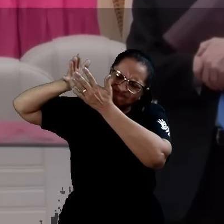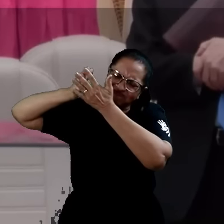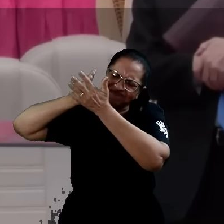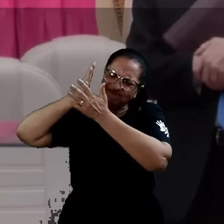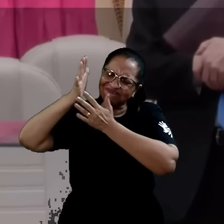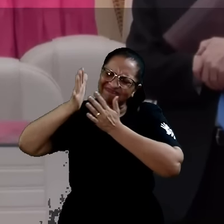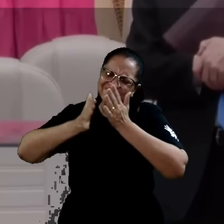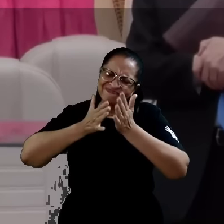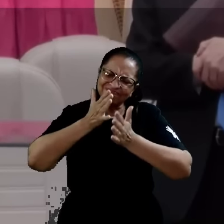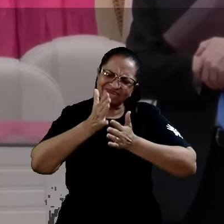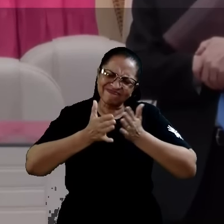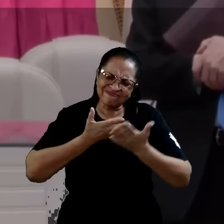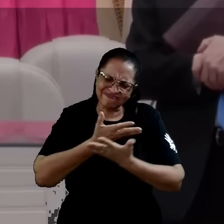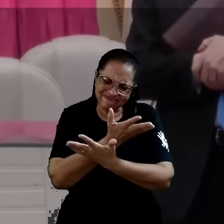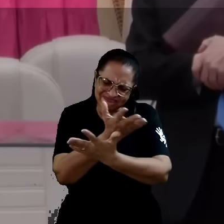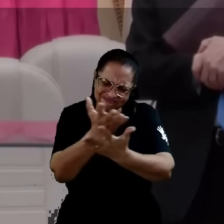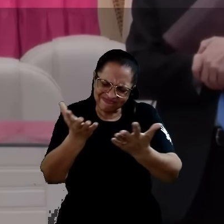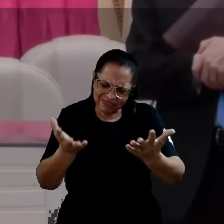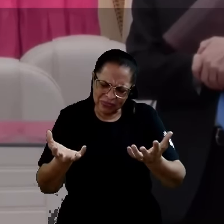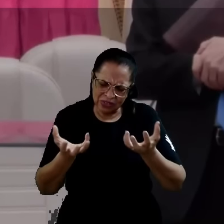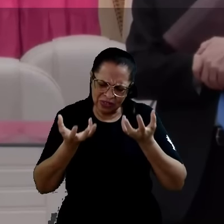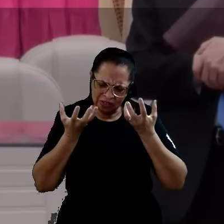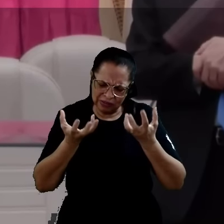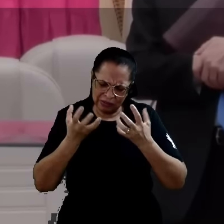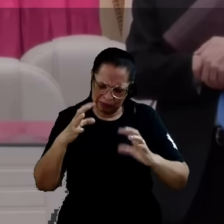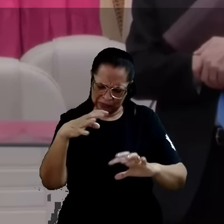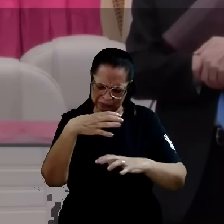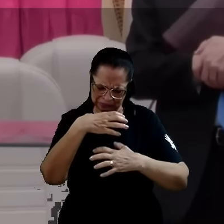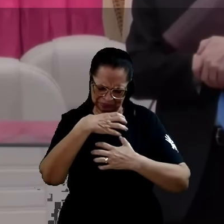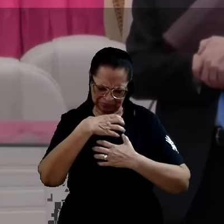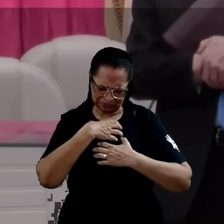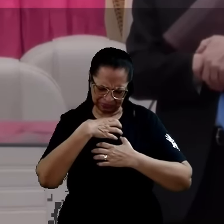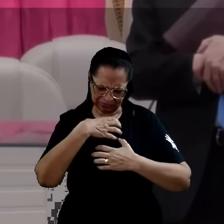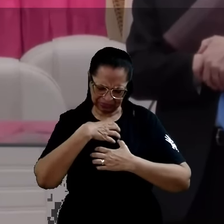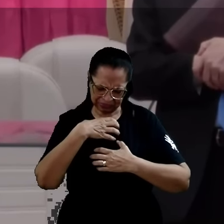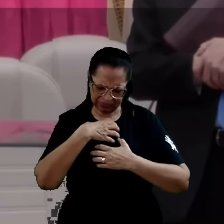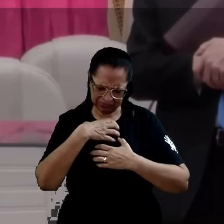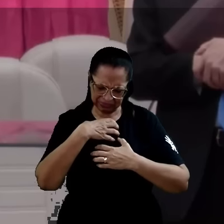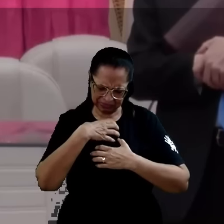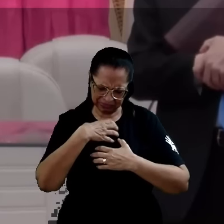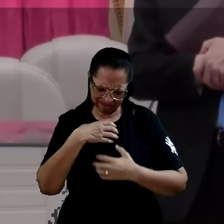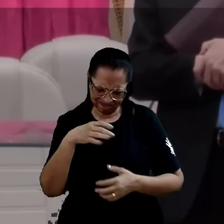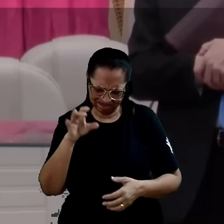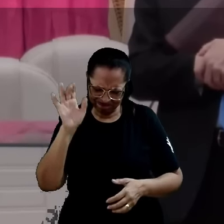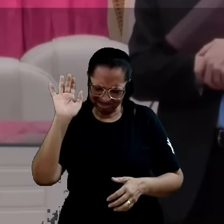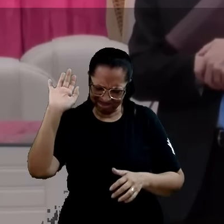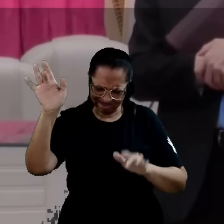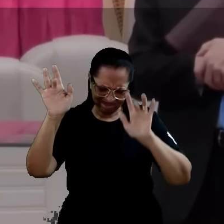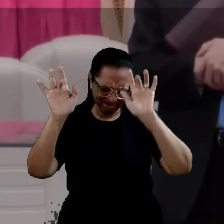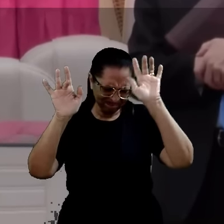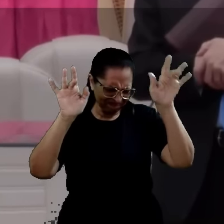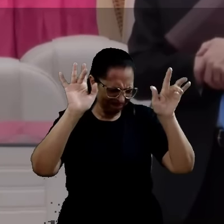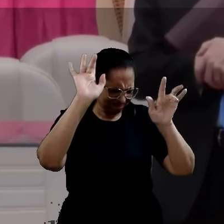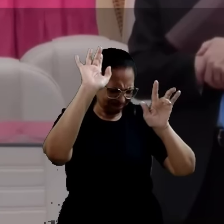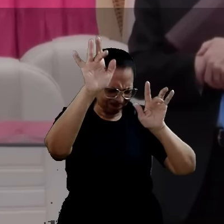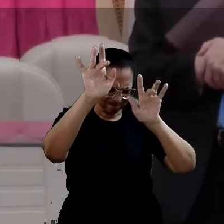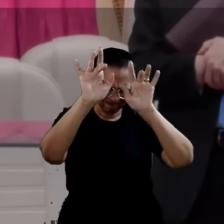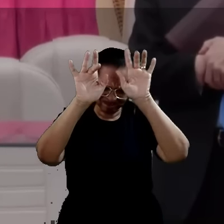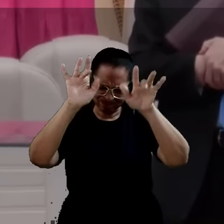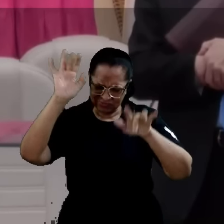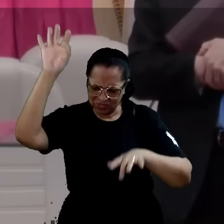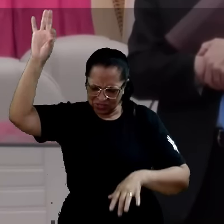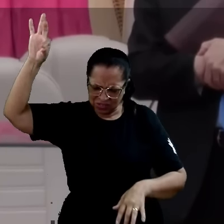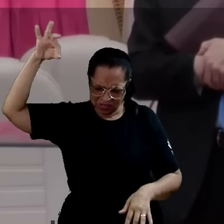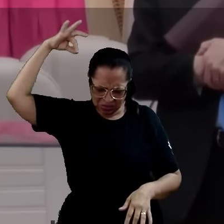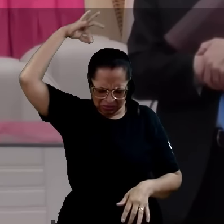queremos especificamente a voz do teu espírito santo vem a Espírito soprar neste Jardim para que